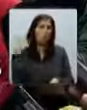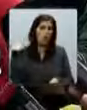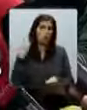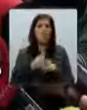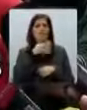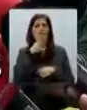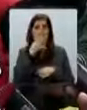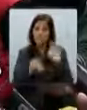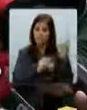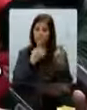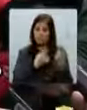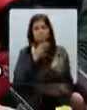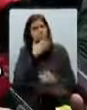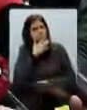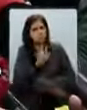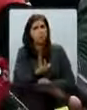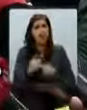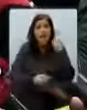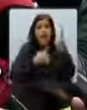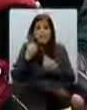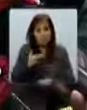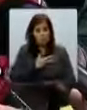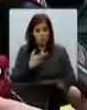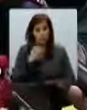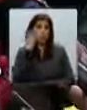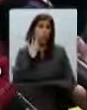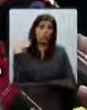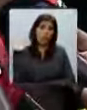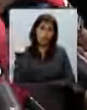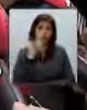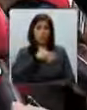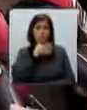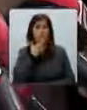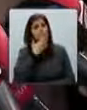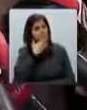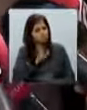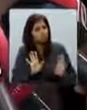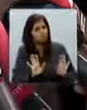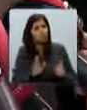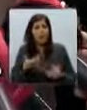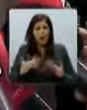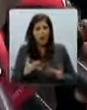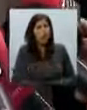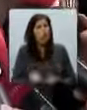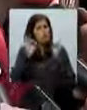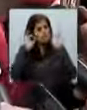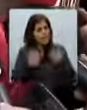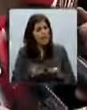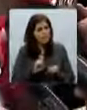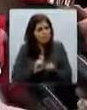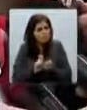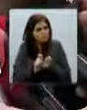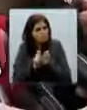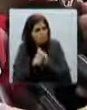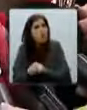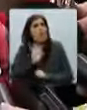às vezes, pelo menos, o que o Dr. António Costa diz é razoável. Nós estamos, de facto, a conseguir dar a volta como país, estamos a